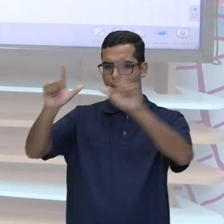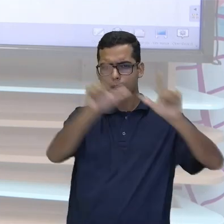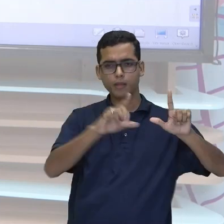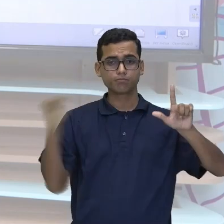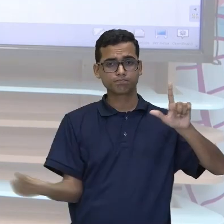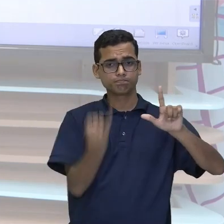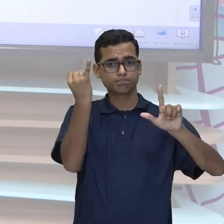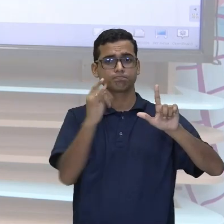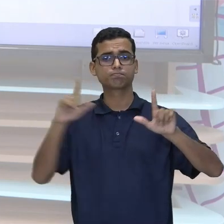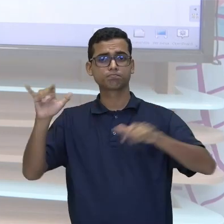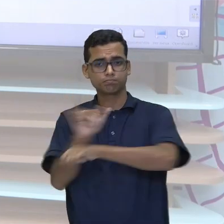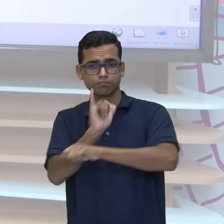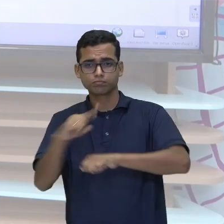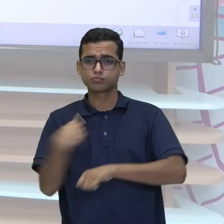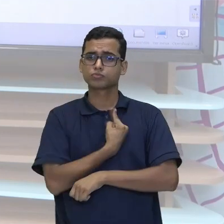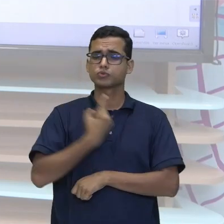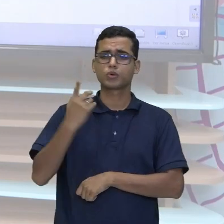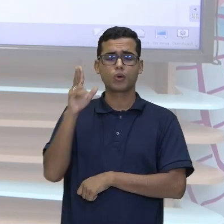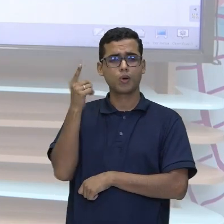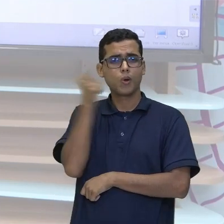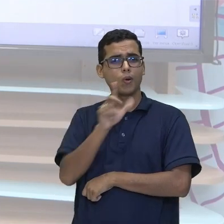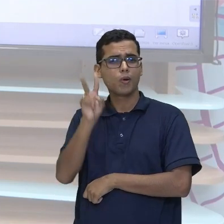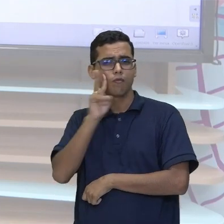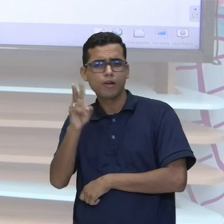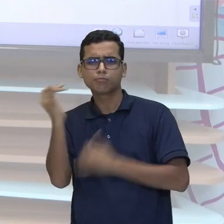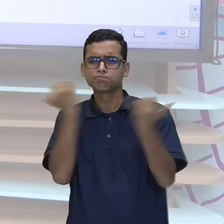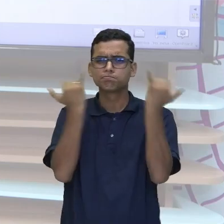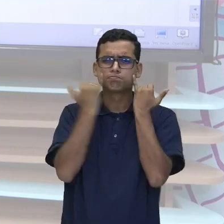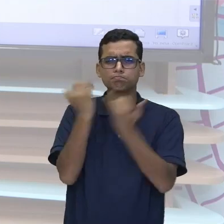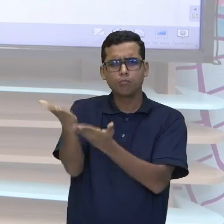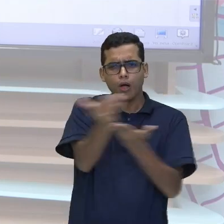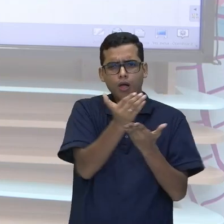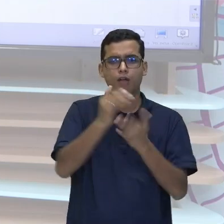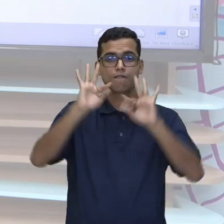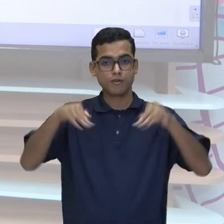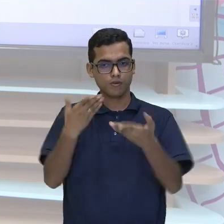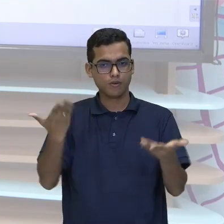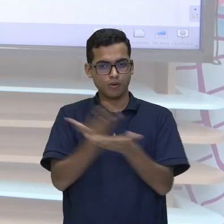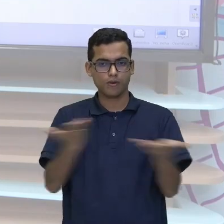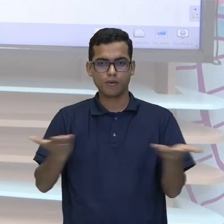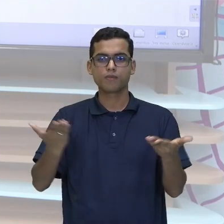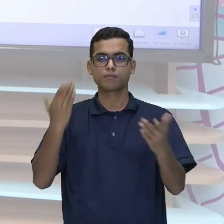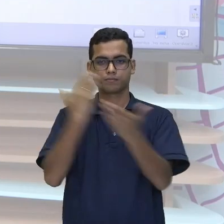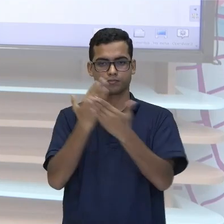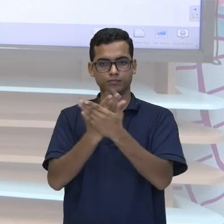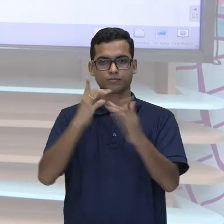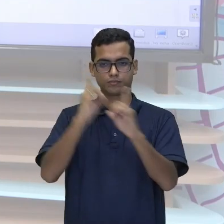ferramentas, né, para nós interpretarmos essas informações, e ficamos por aqui. Até a próxima.